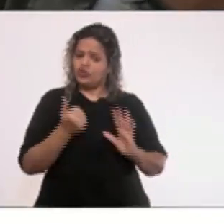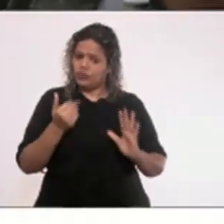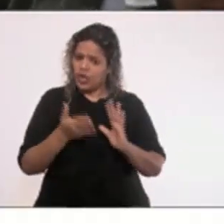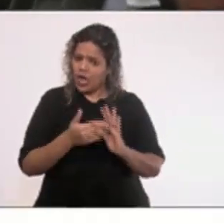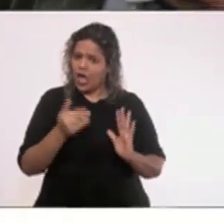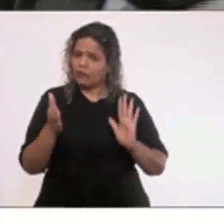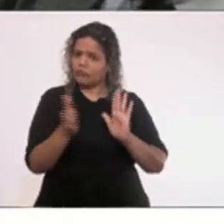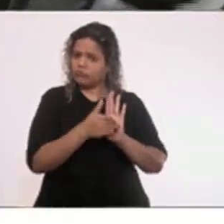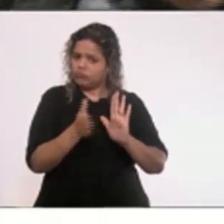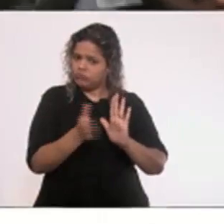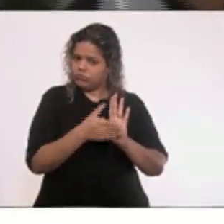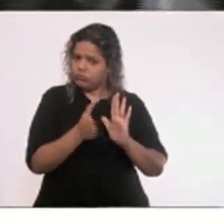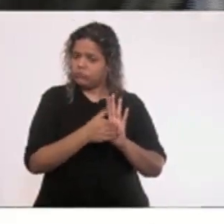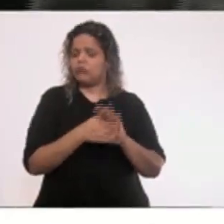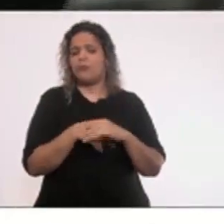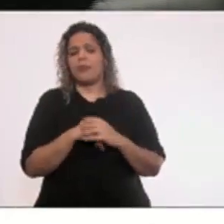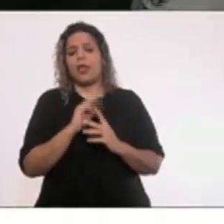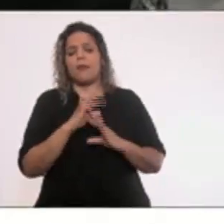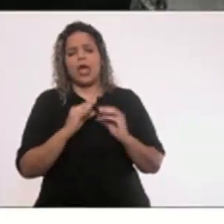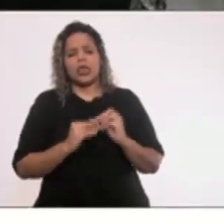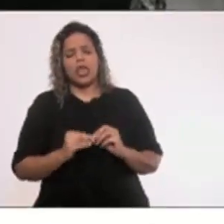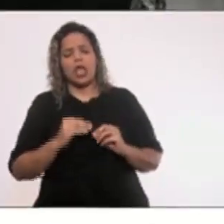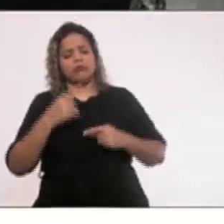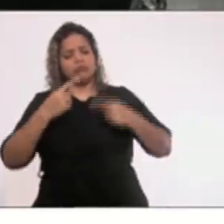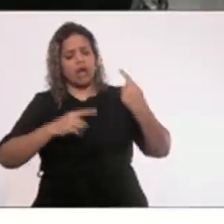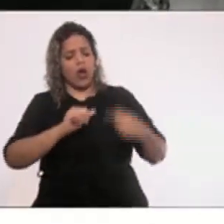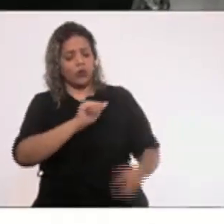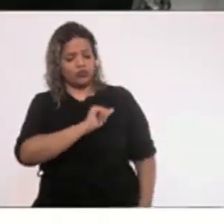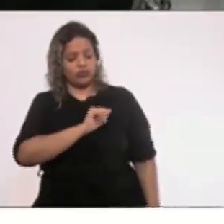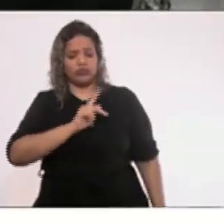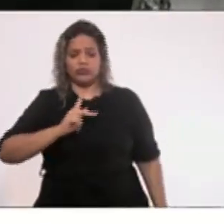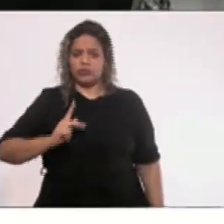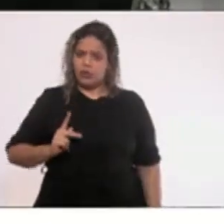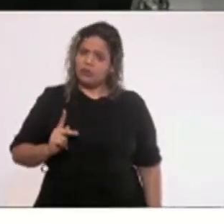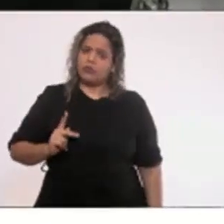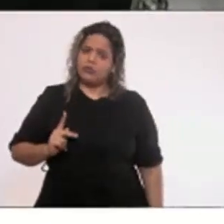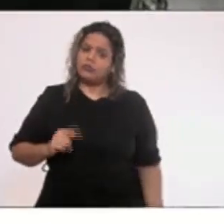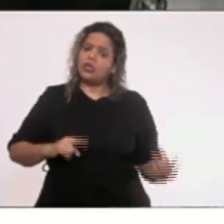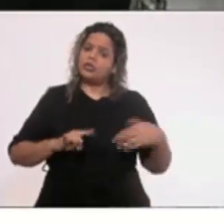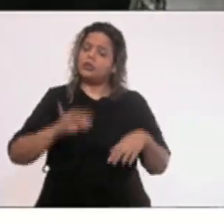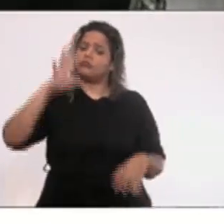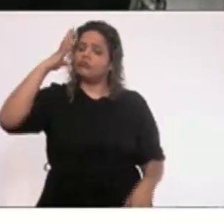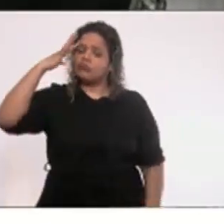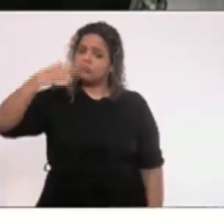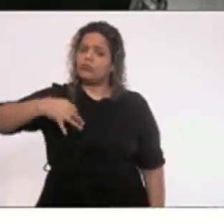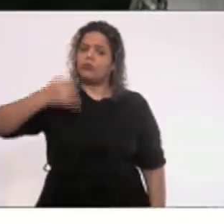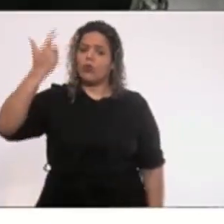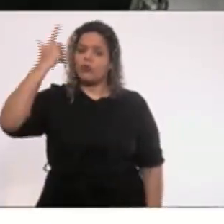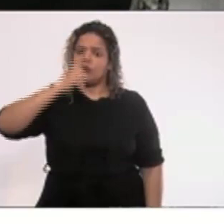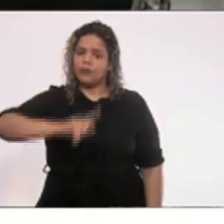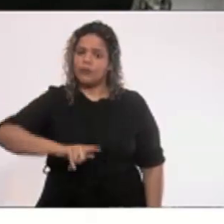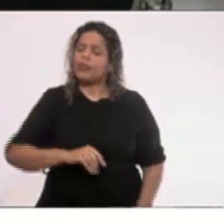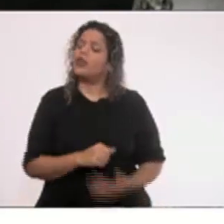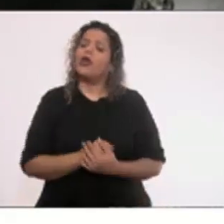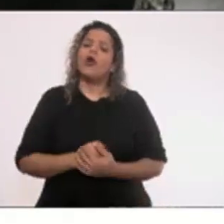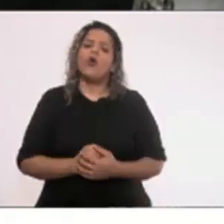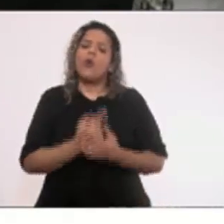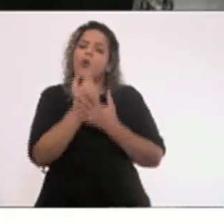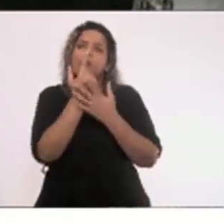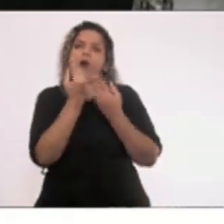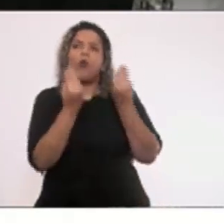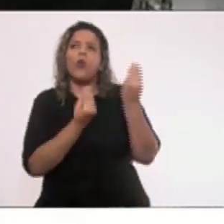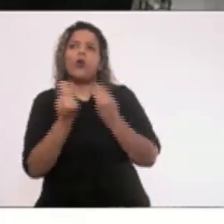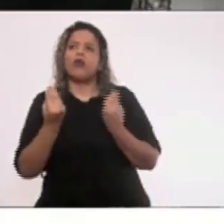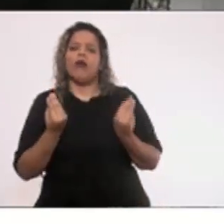de pauta para ter uma audiência pública e se conciliar uma